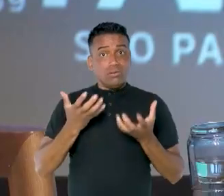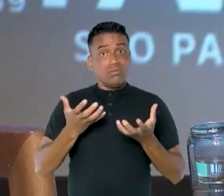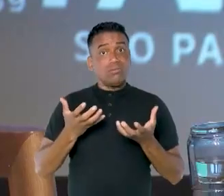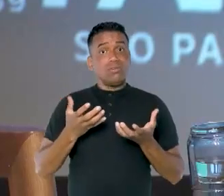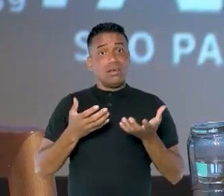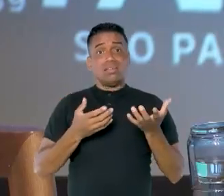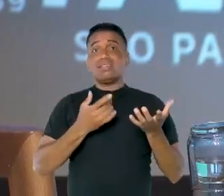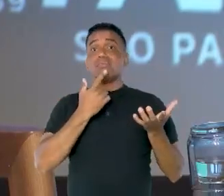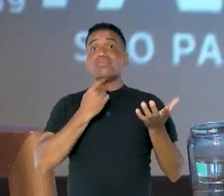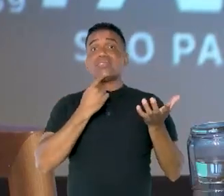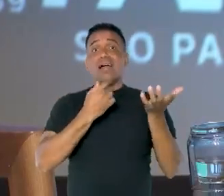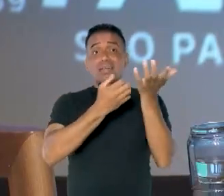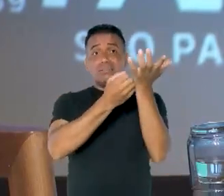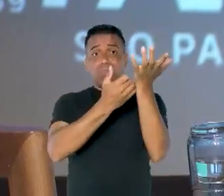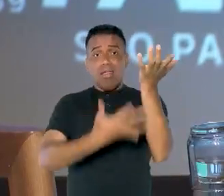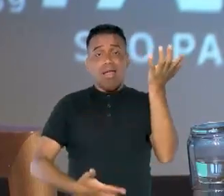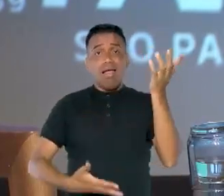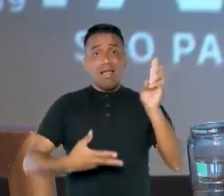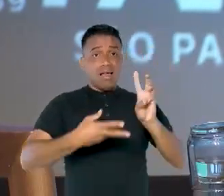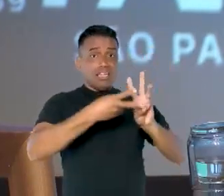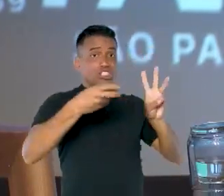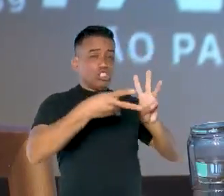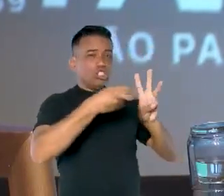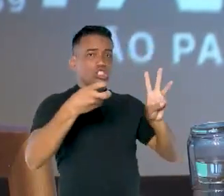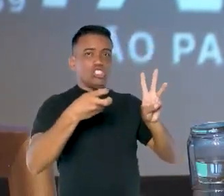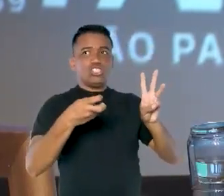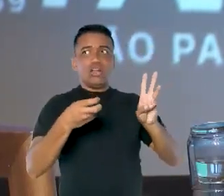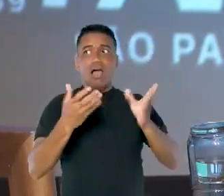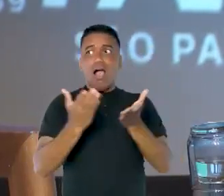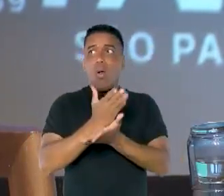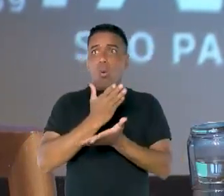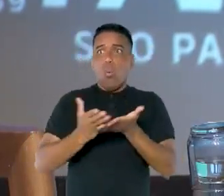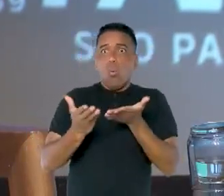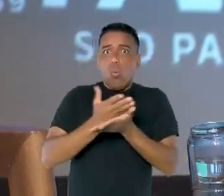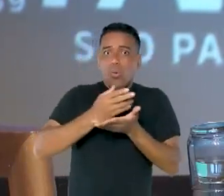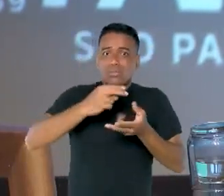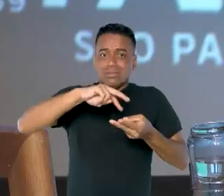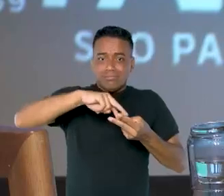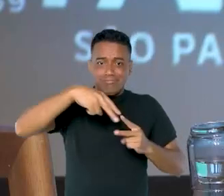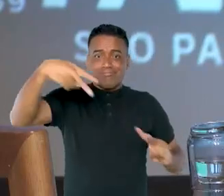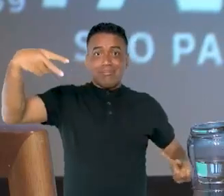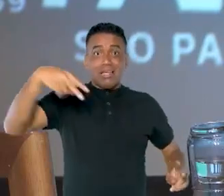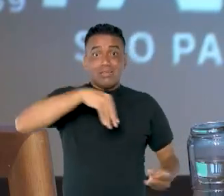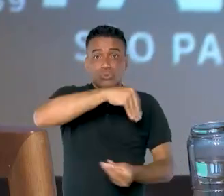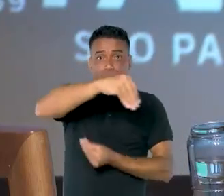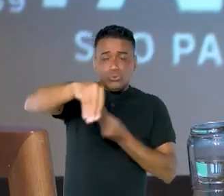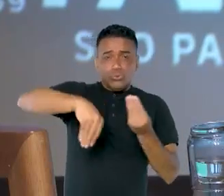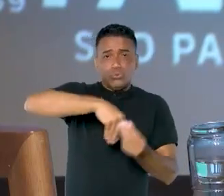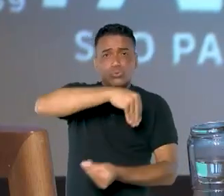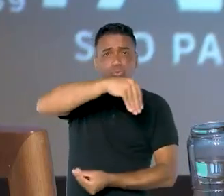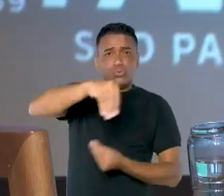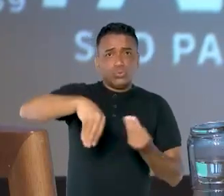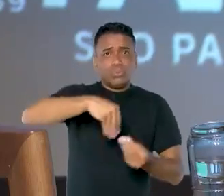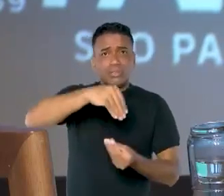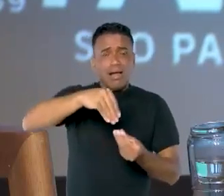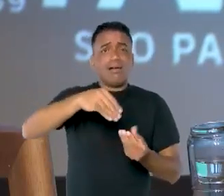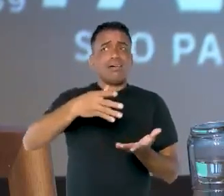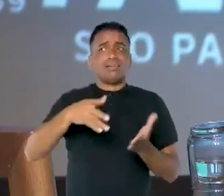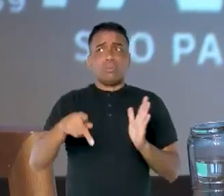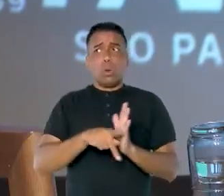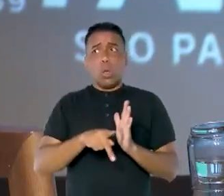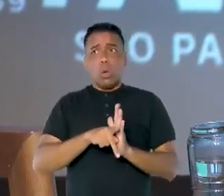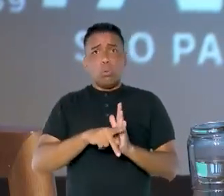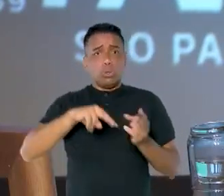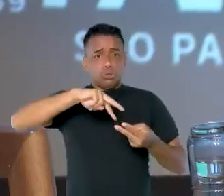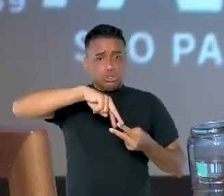buscar no sangue indígena algumas propriedades, por causa naturalmente, que existe uma